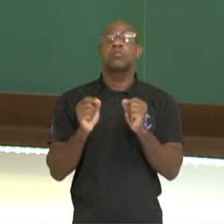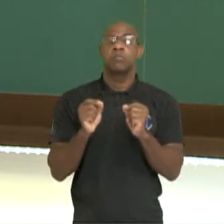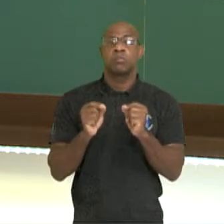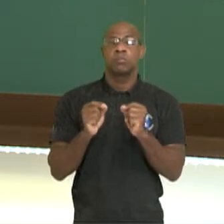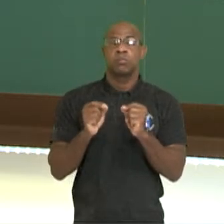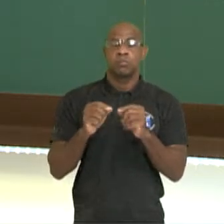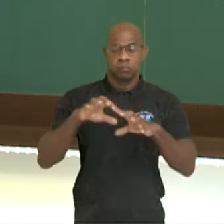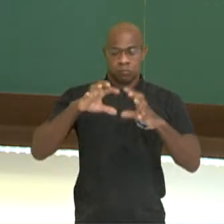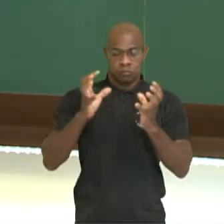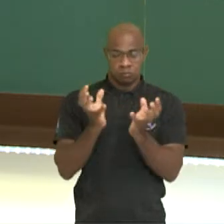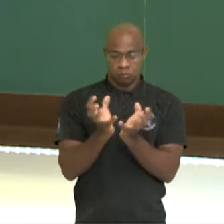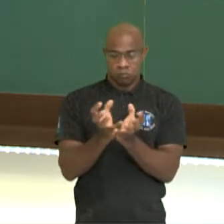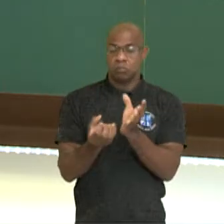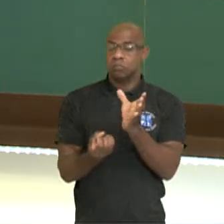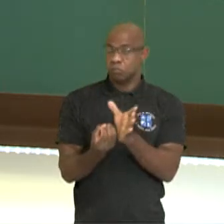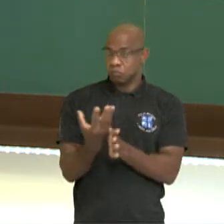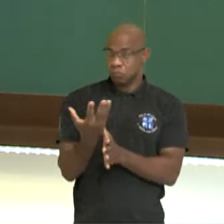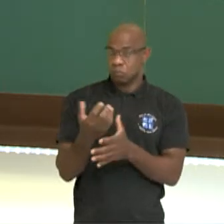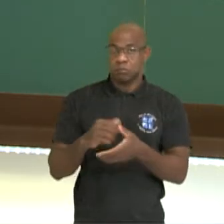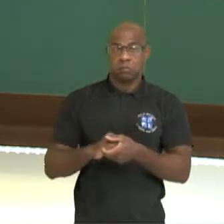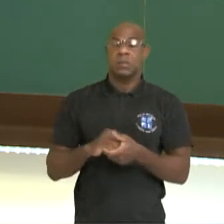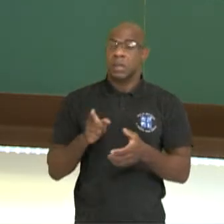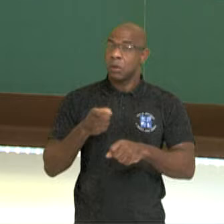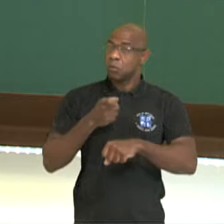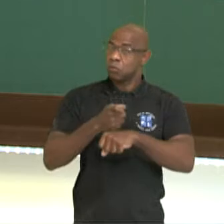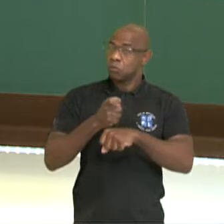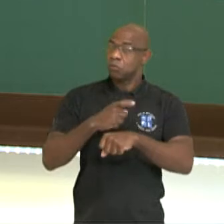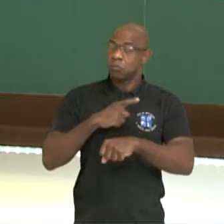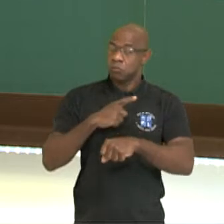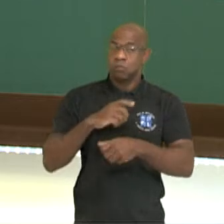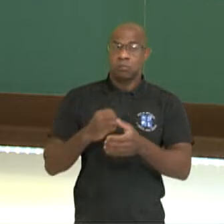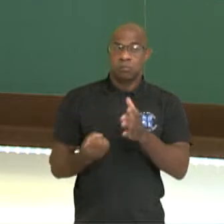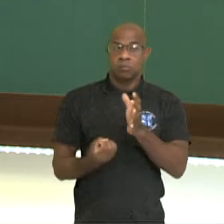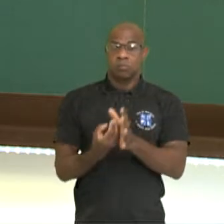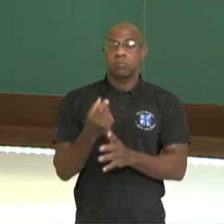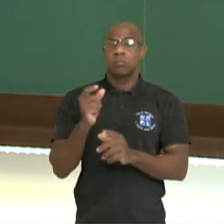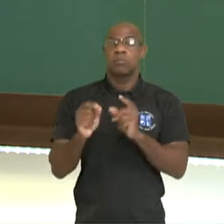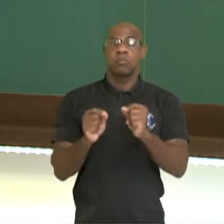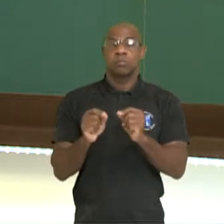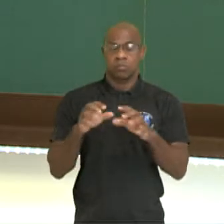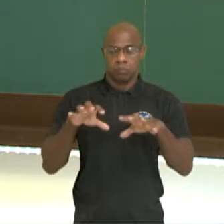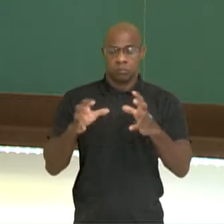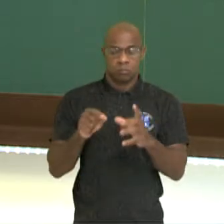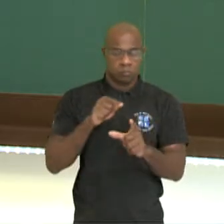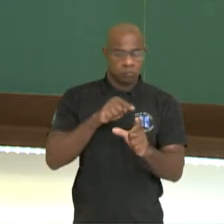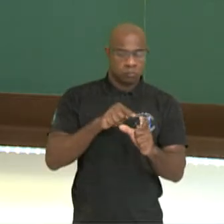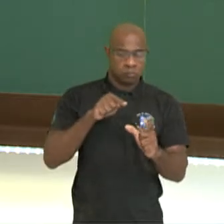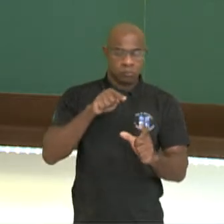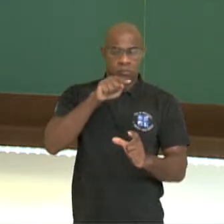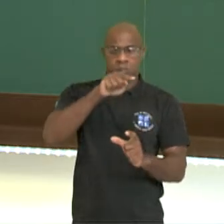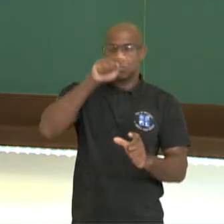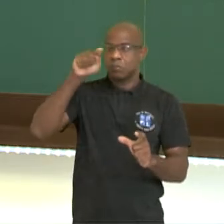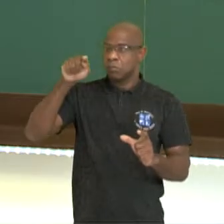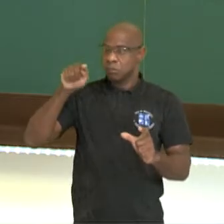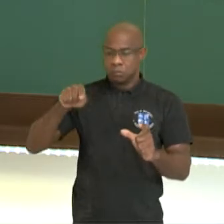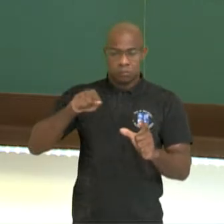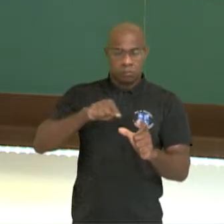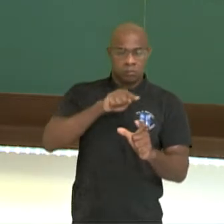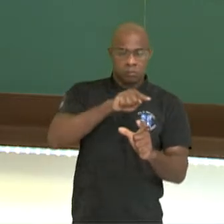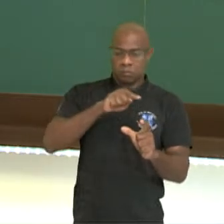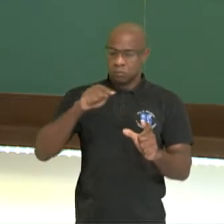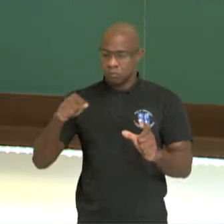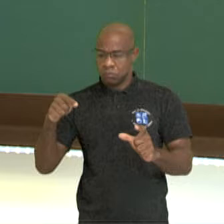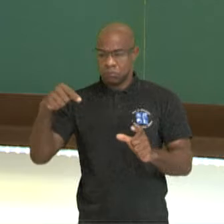nossa esfera, porque a gente fala que é um sólido, né? Então ele vai ser formado por todos os pontos durante esta rotação